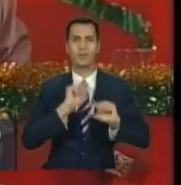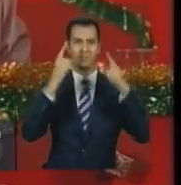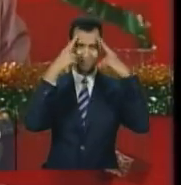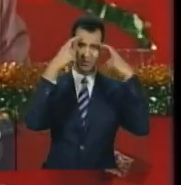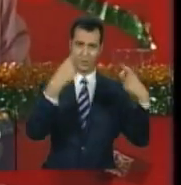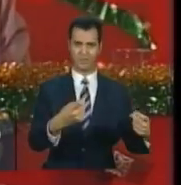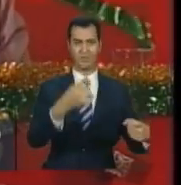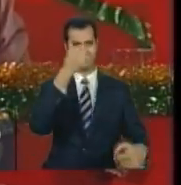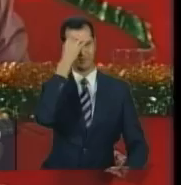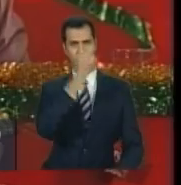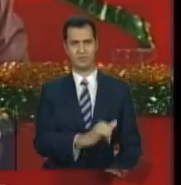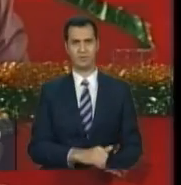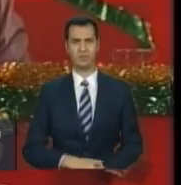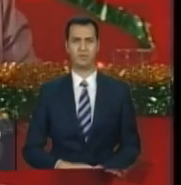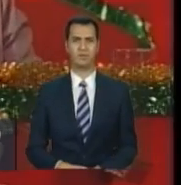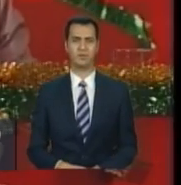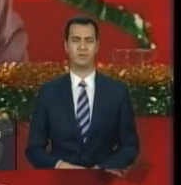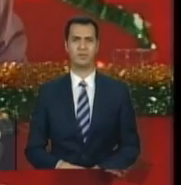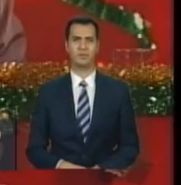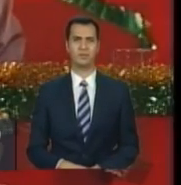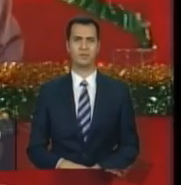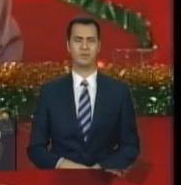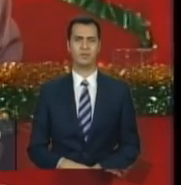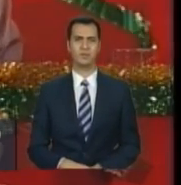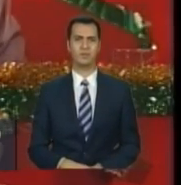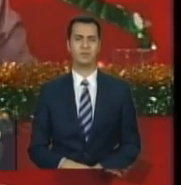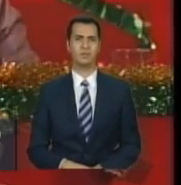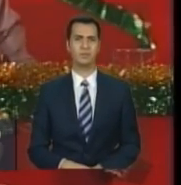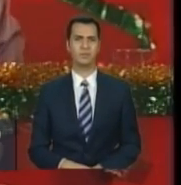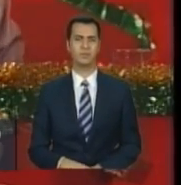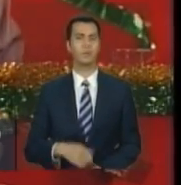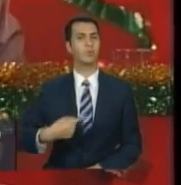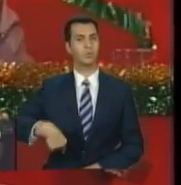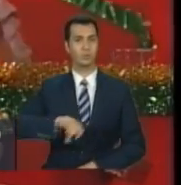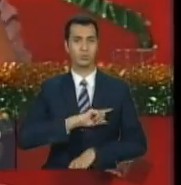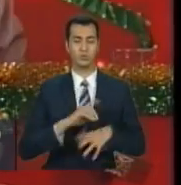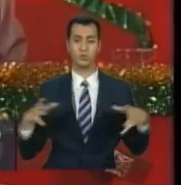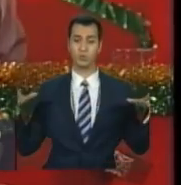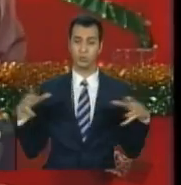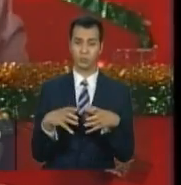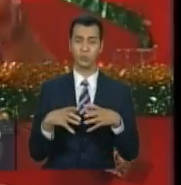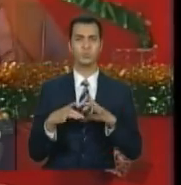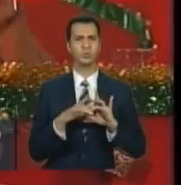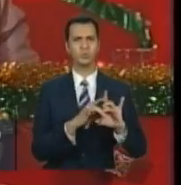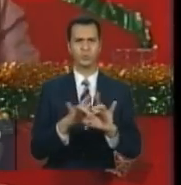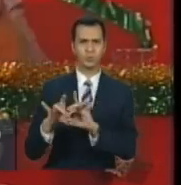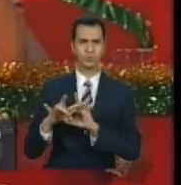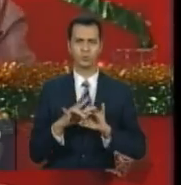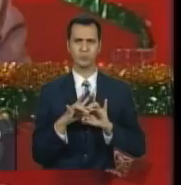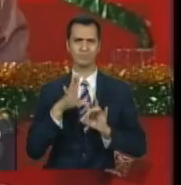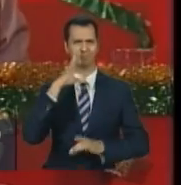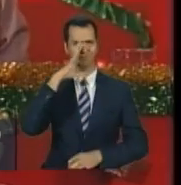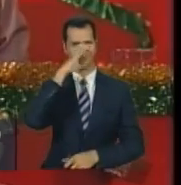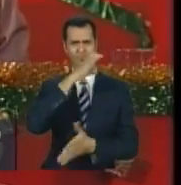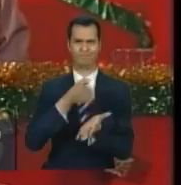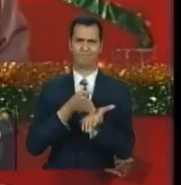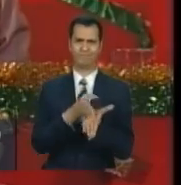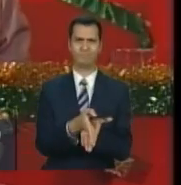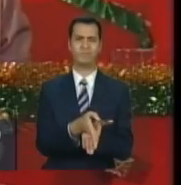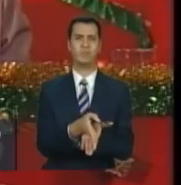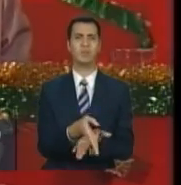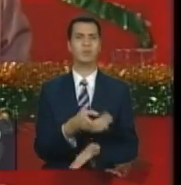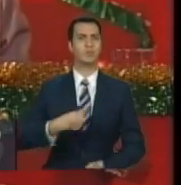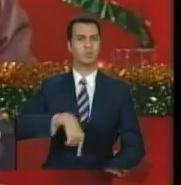de sermos, em conjunto, um grupo determinado, e o governo federal